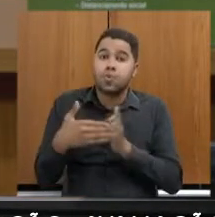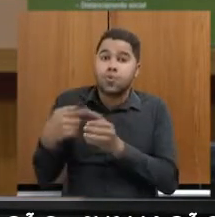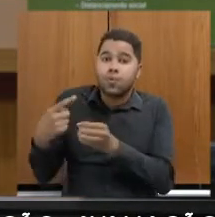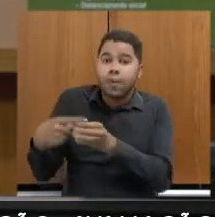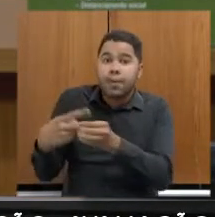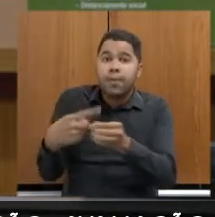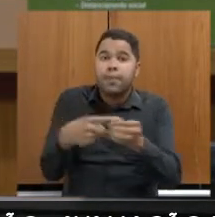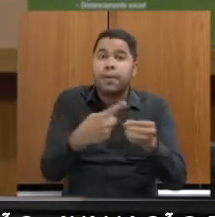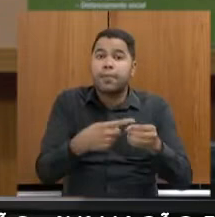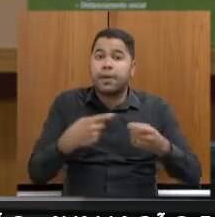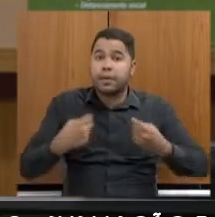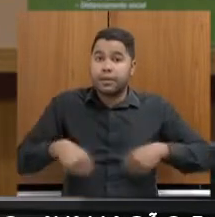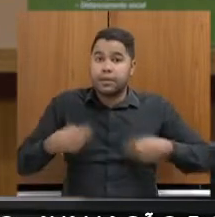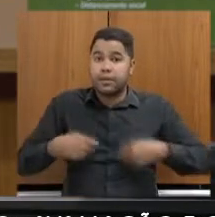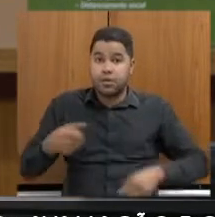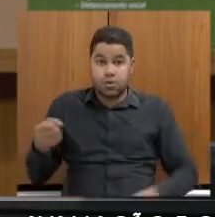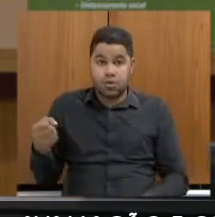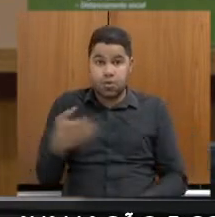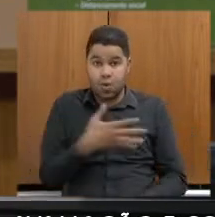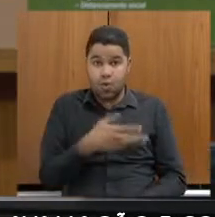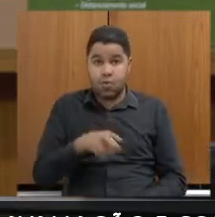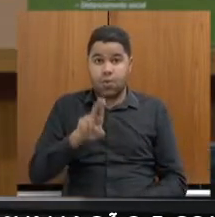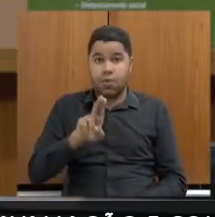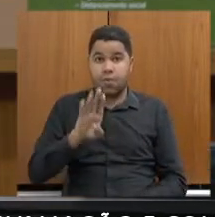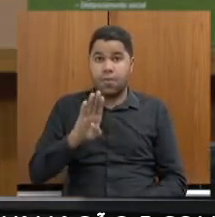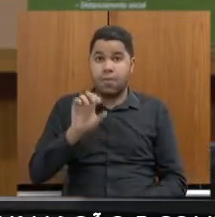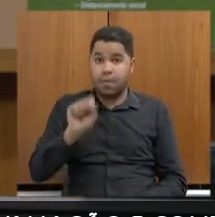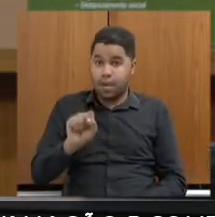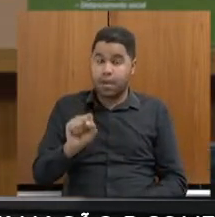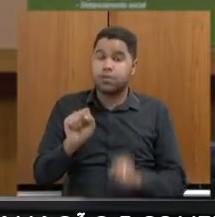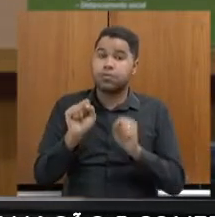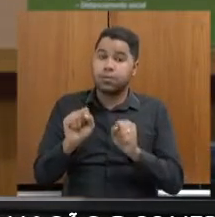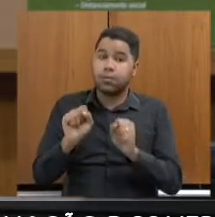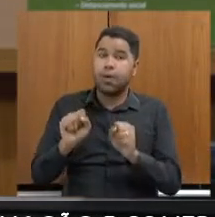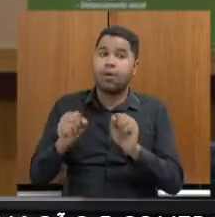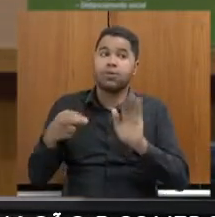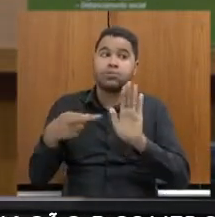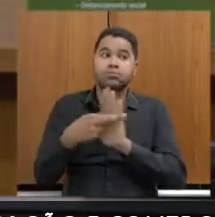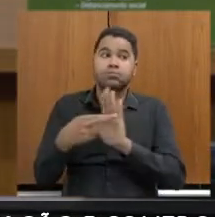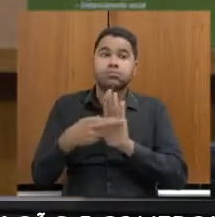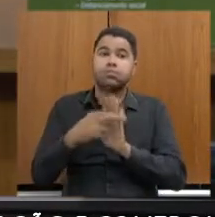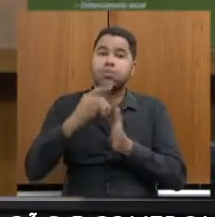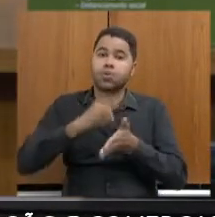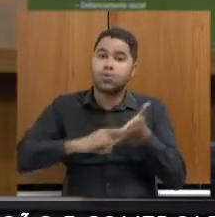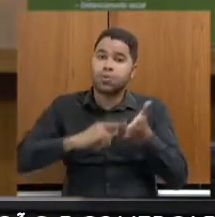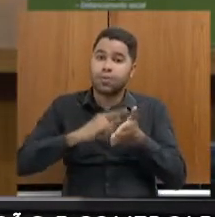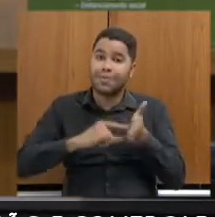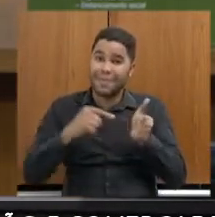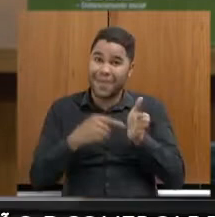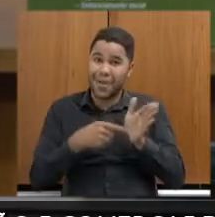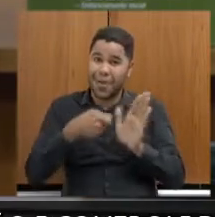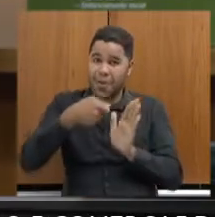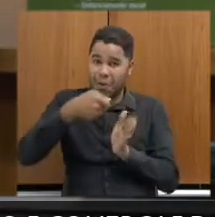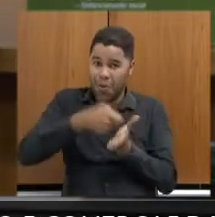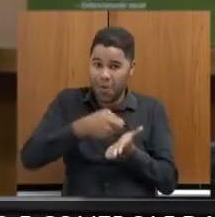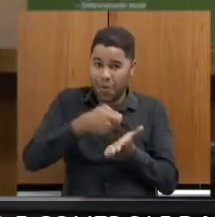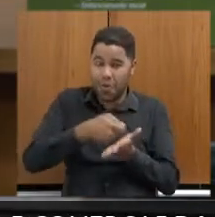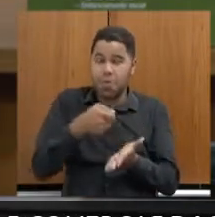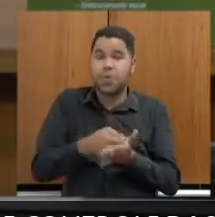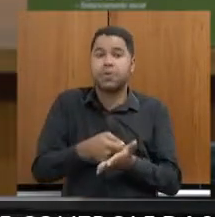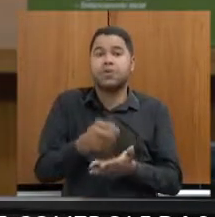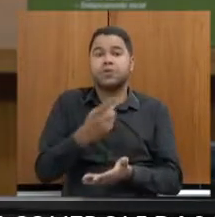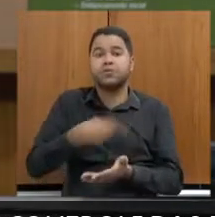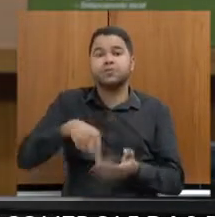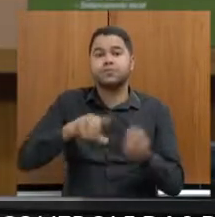de que tem necessidade de uma nova UBS ele pode aderir a resolução tem uma documentação obrigatória E aí a gente